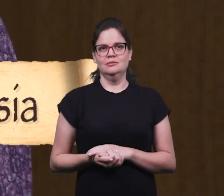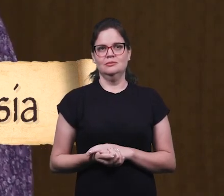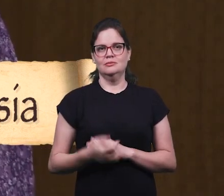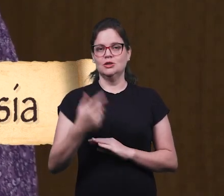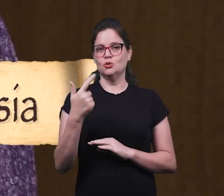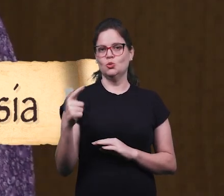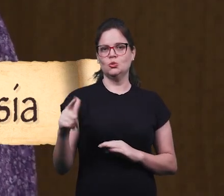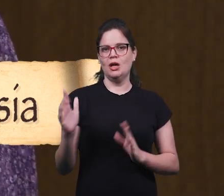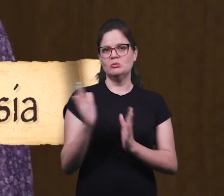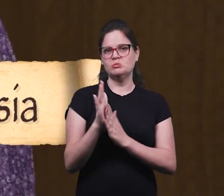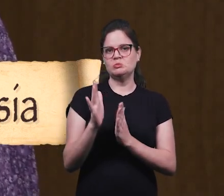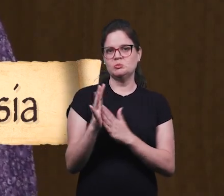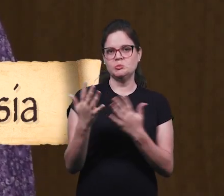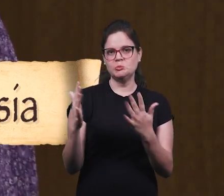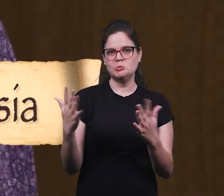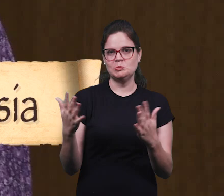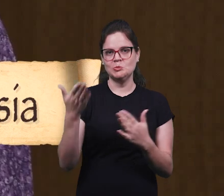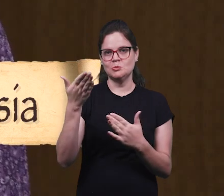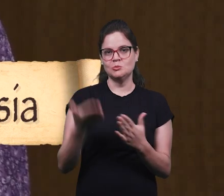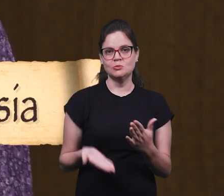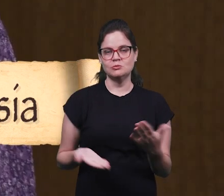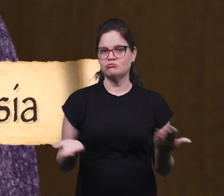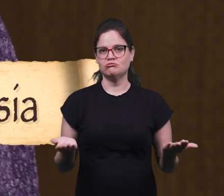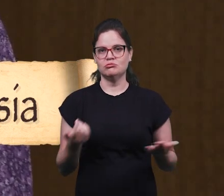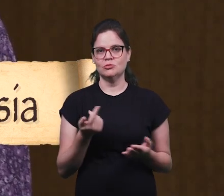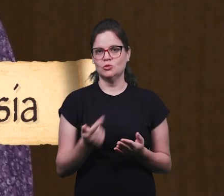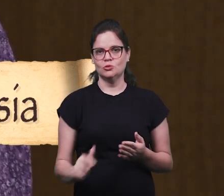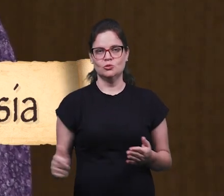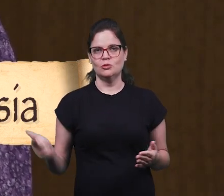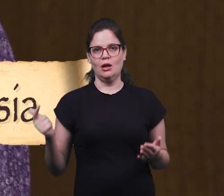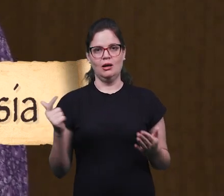assim, não tem elogios, né? Homens,